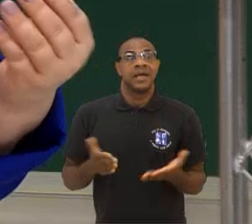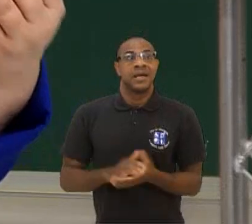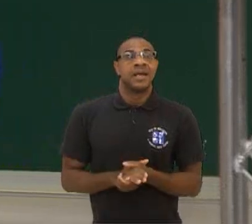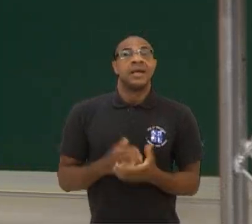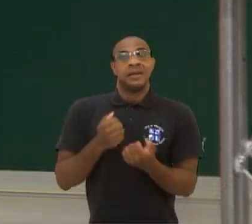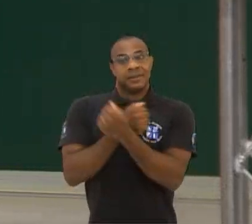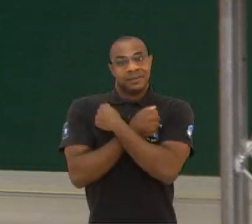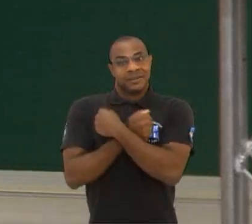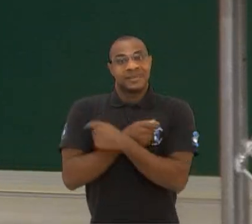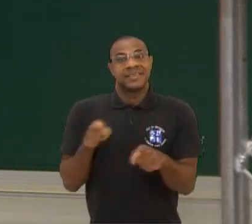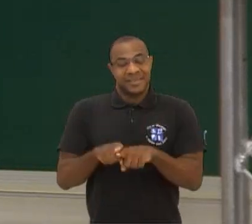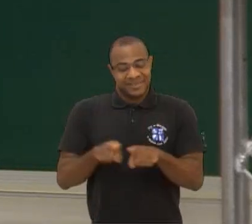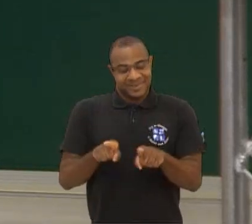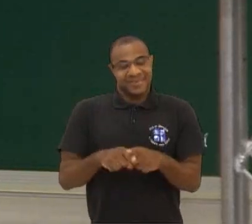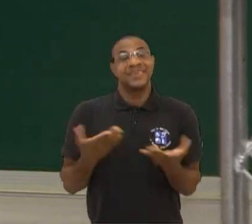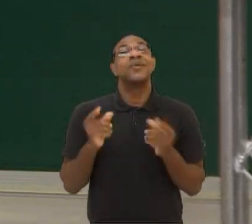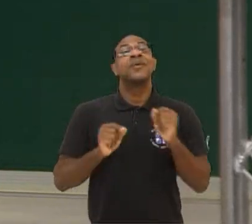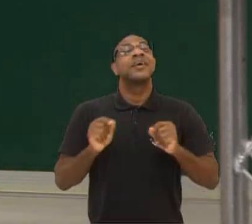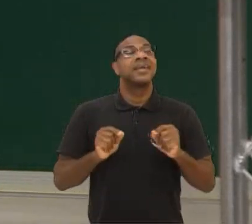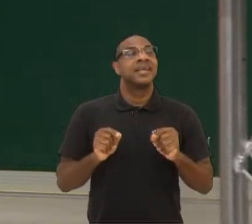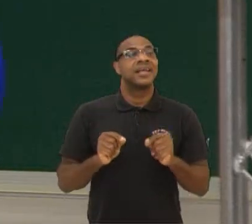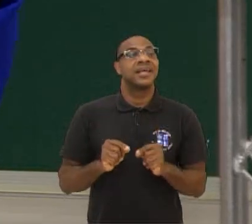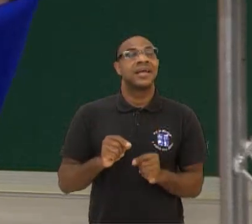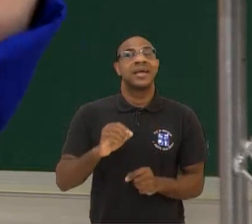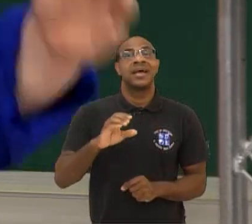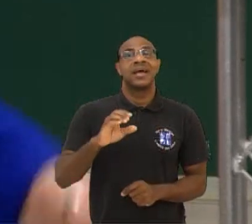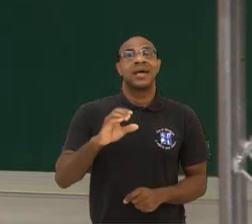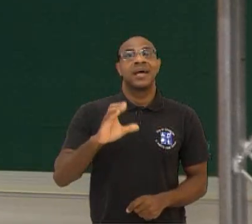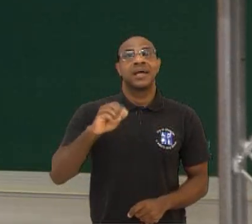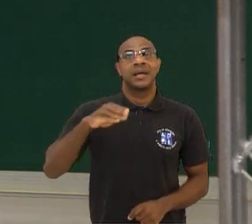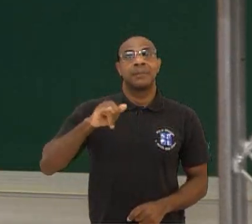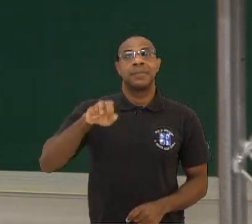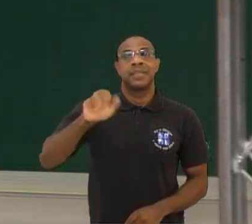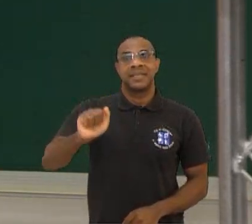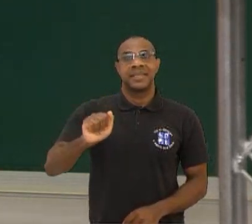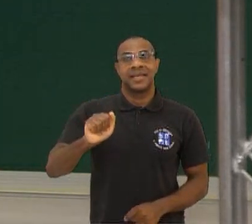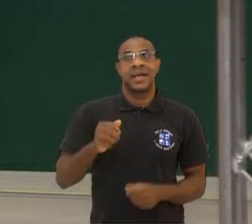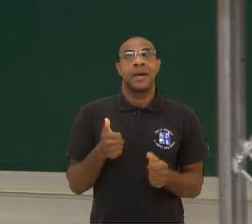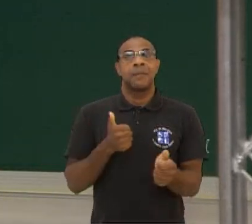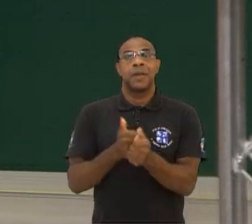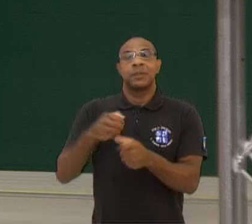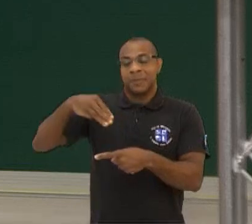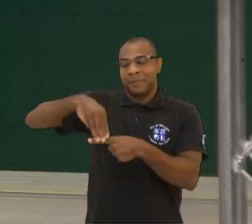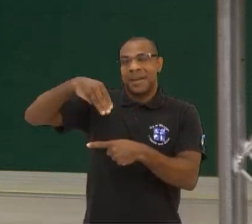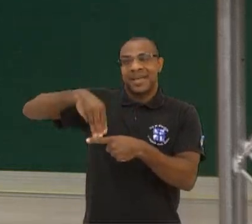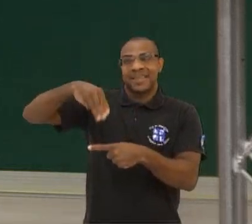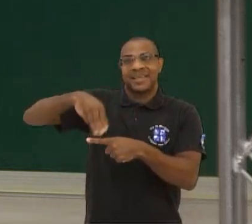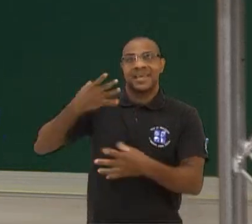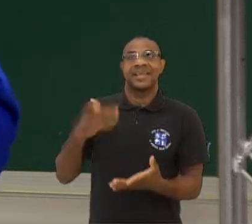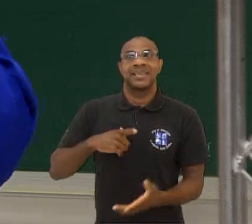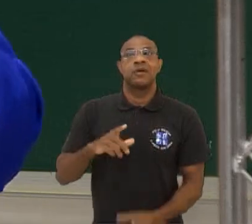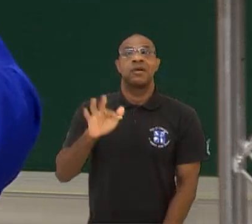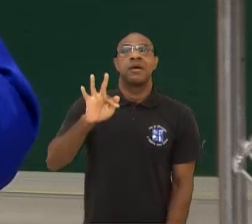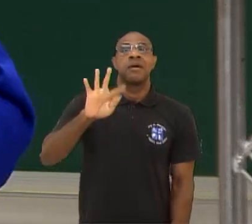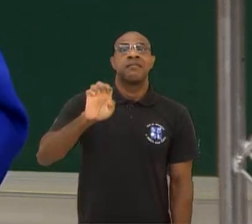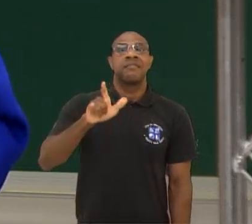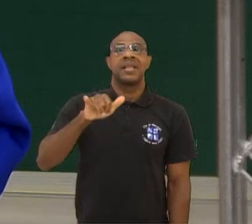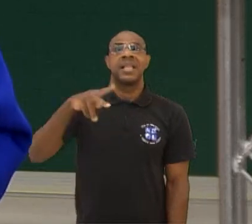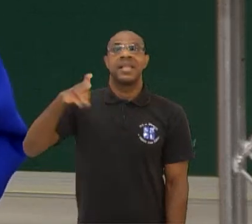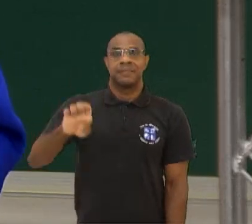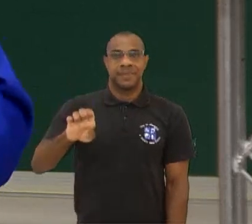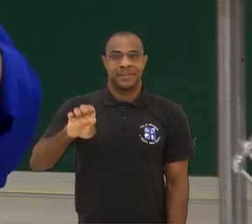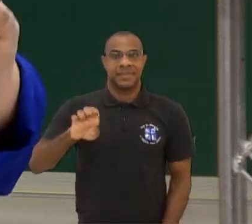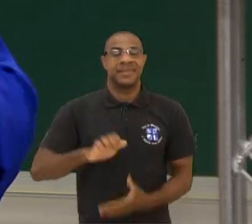eu mando também para a minha terra natal, que é Cambira, lá próximo a Maringá. E eu tenho aqui o Felipe, que é lá